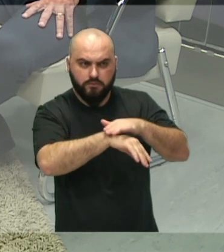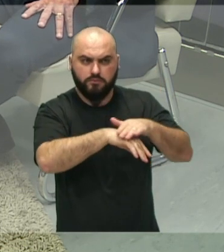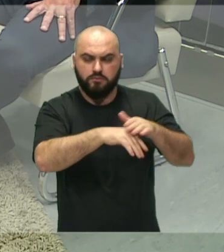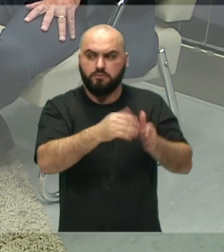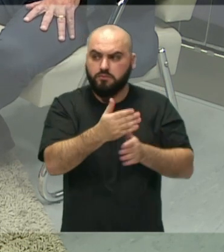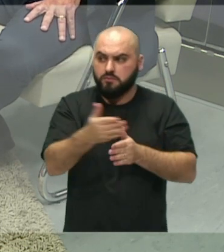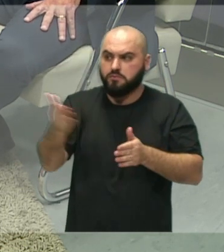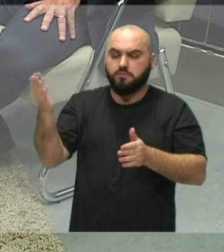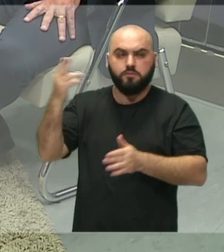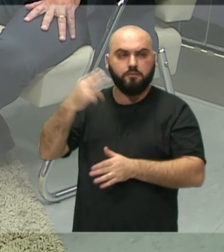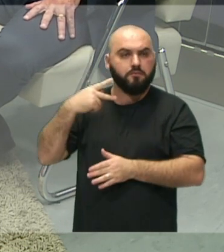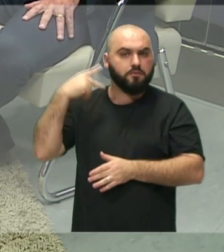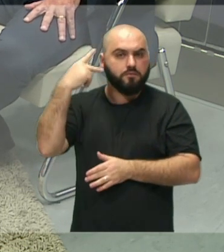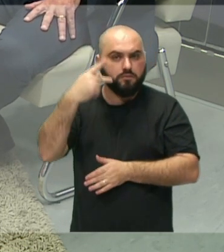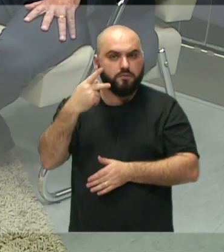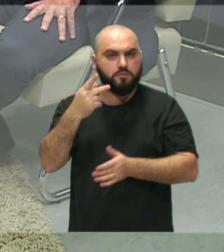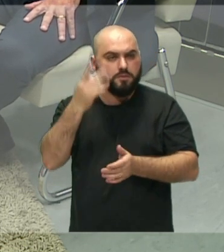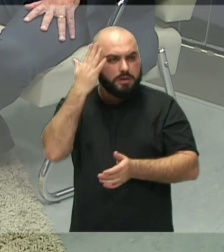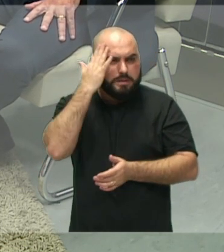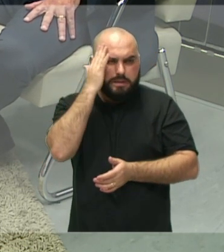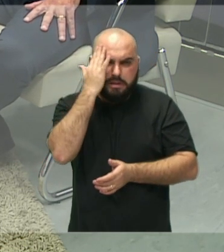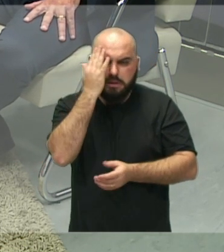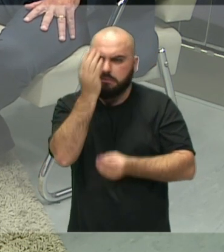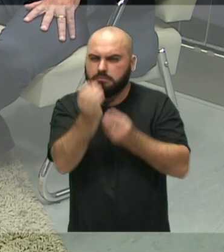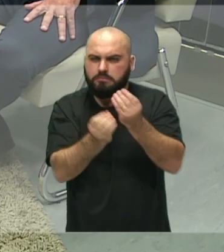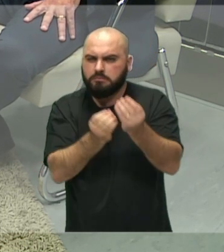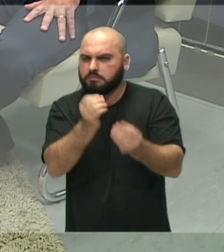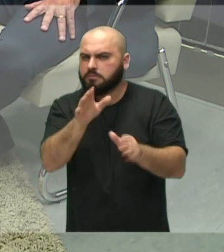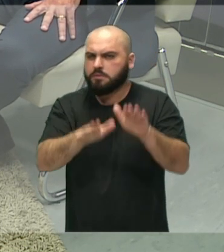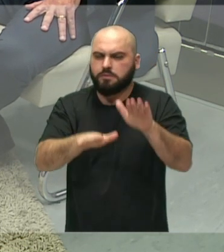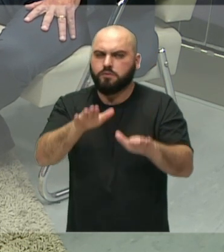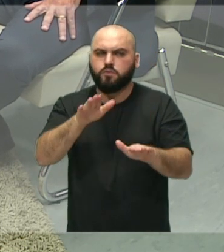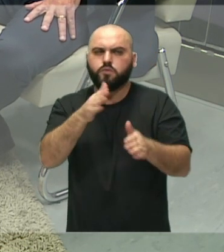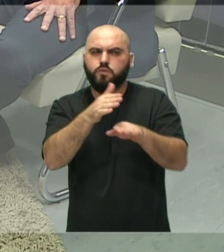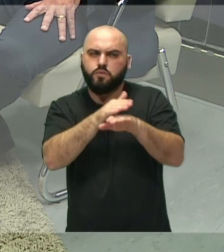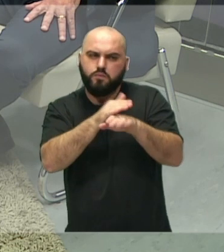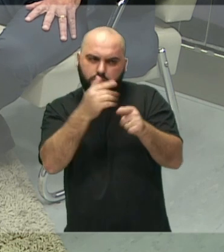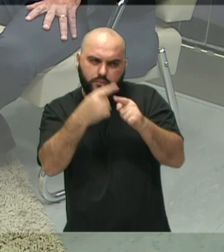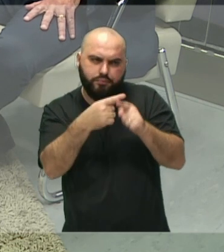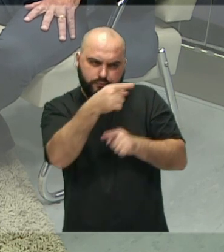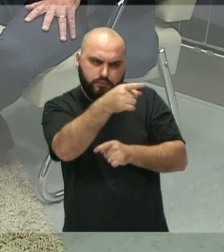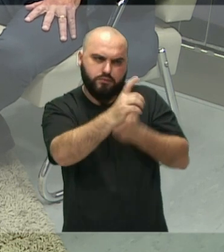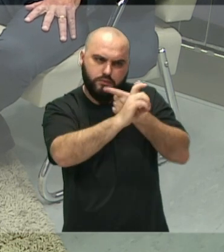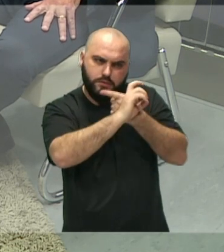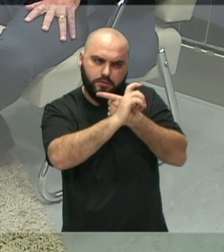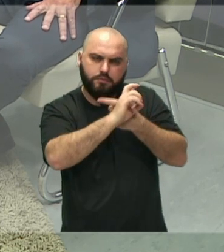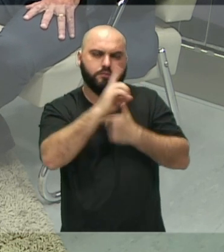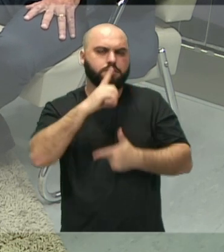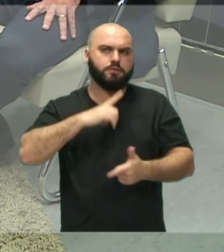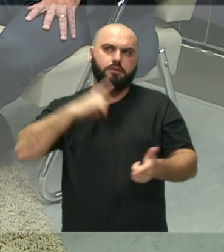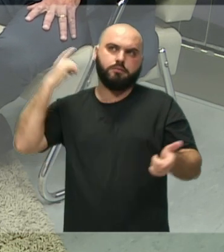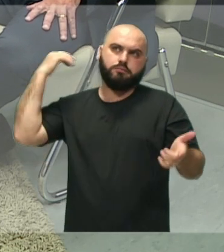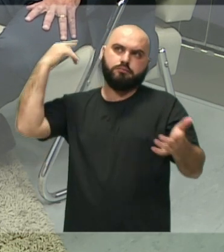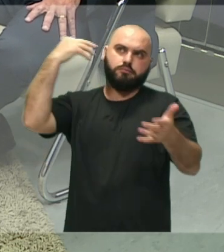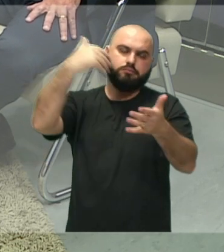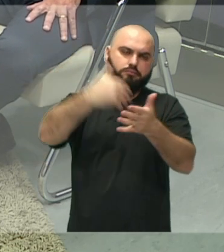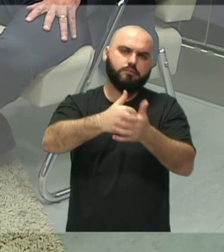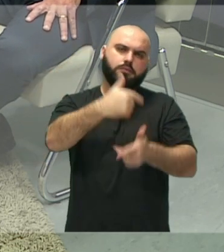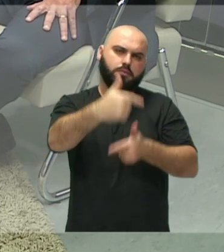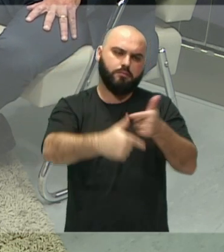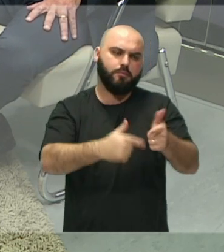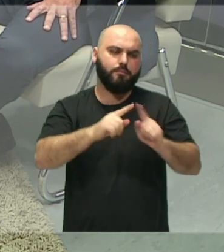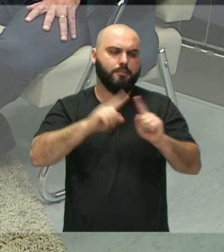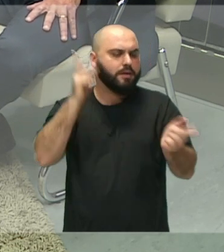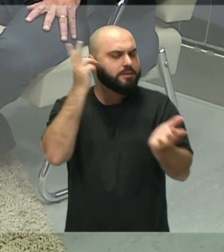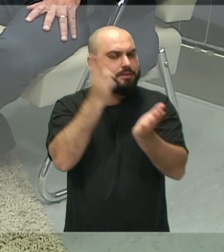pares, já compreende um pouquinho do processo legislativo, até porque o senhor é do Poder Executivo, tem uma longa já trajetória ali, mas sempre